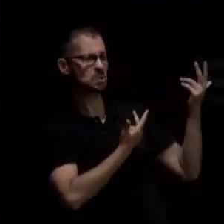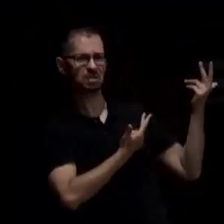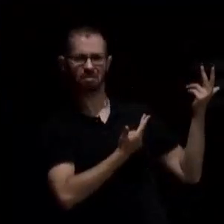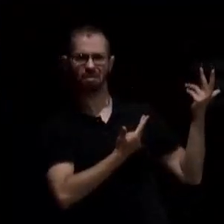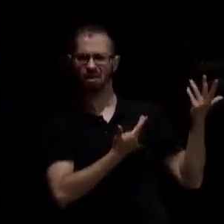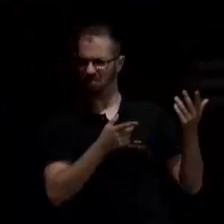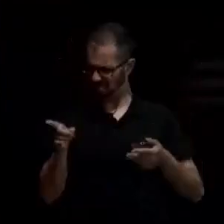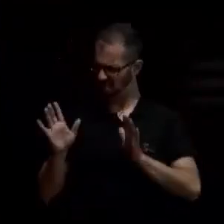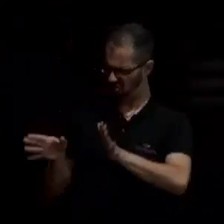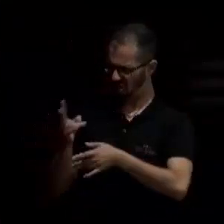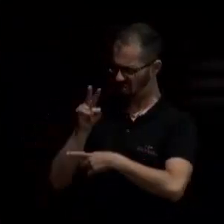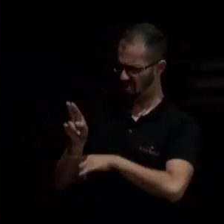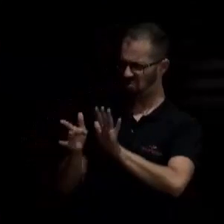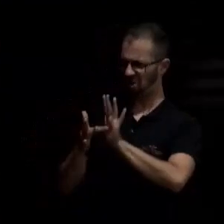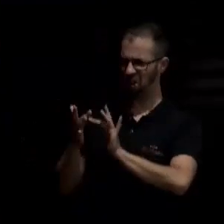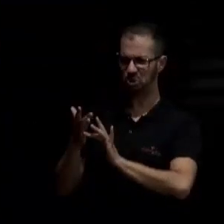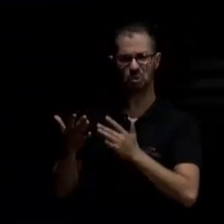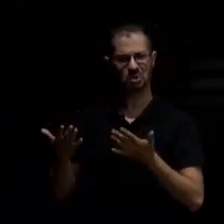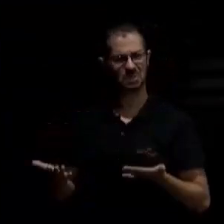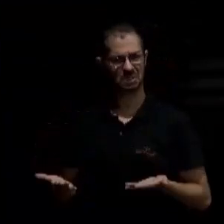viu Jesus?